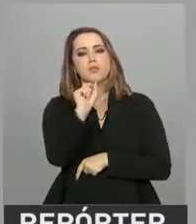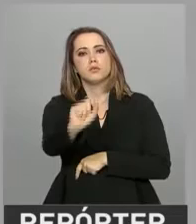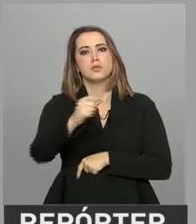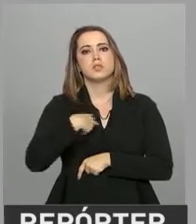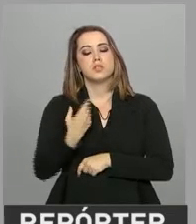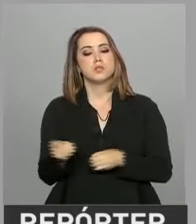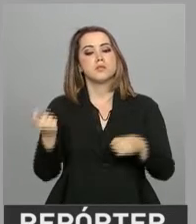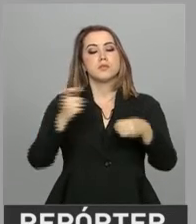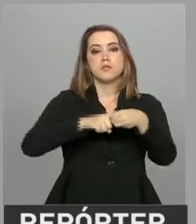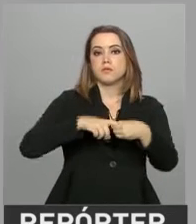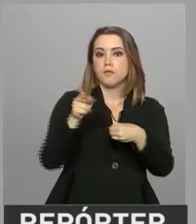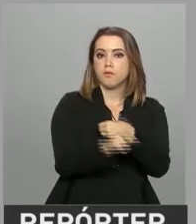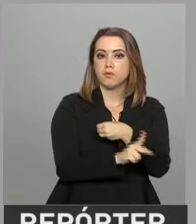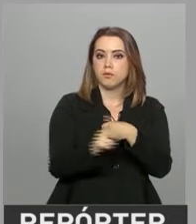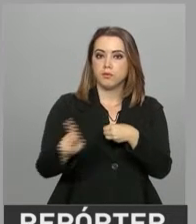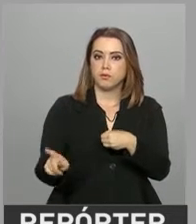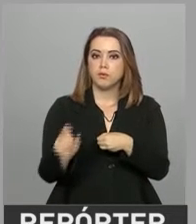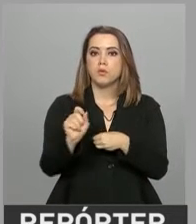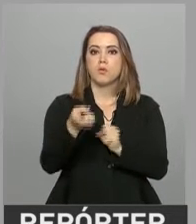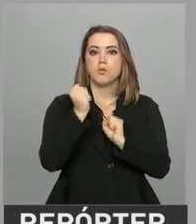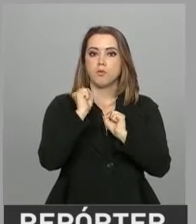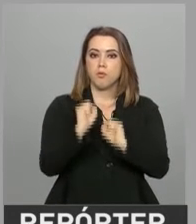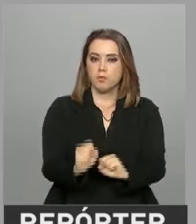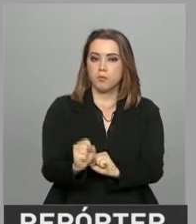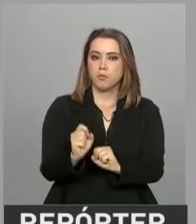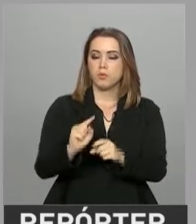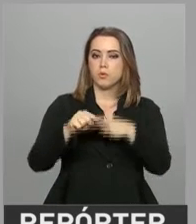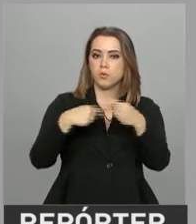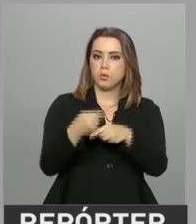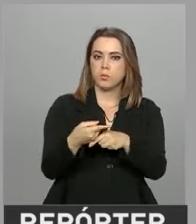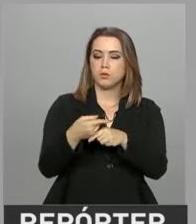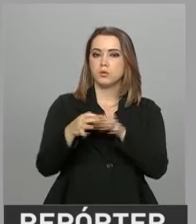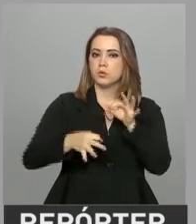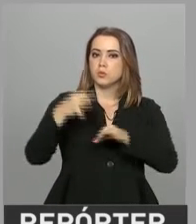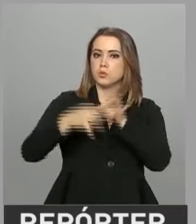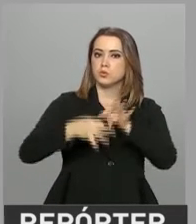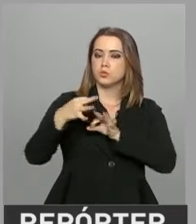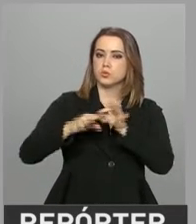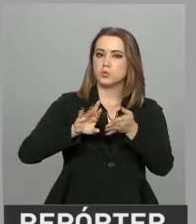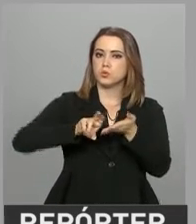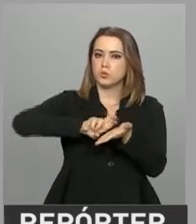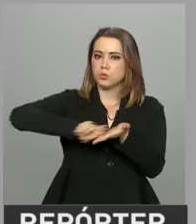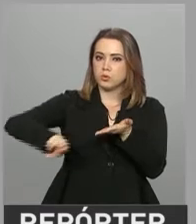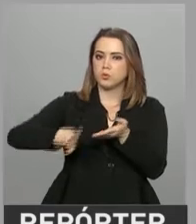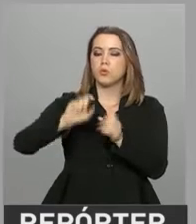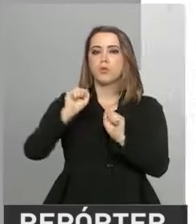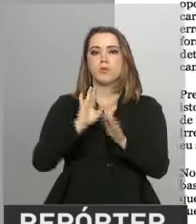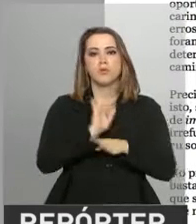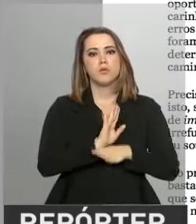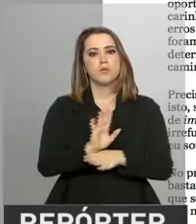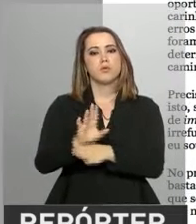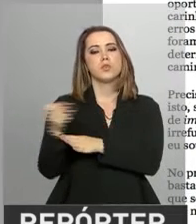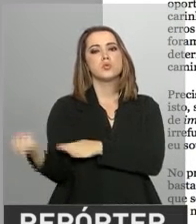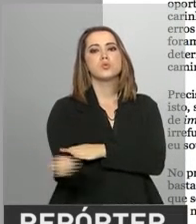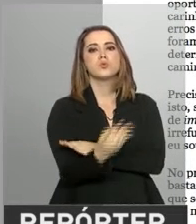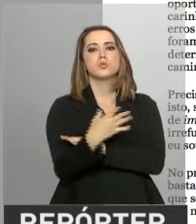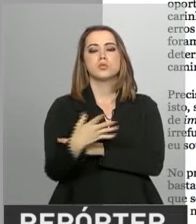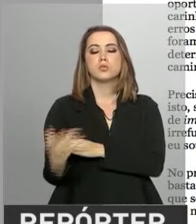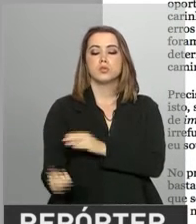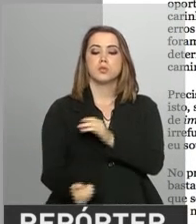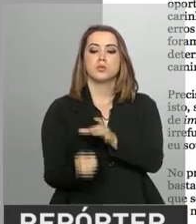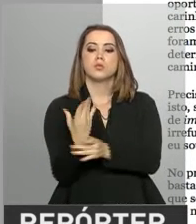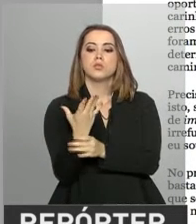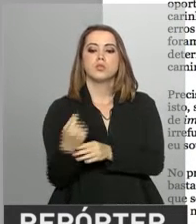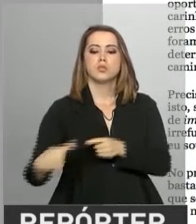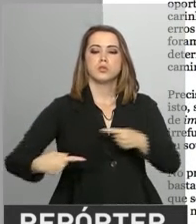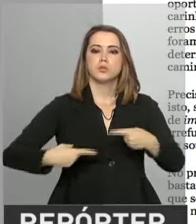que, se retornar à presidência da República após o julgamento do impeachment no Senado, vai contribuir para o surgimento de uma nova